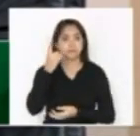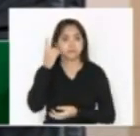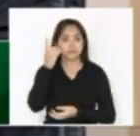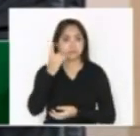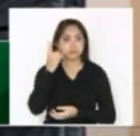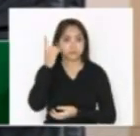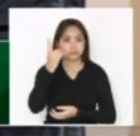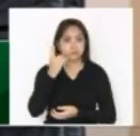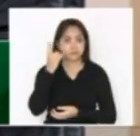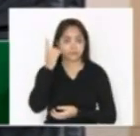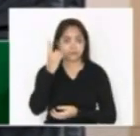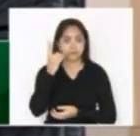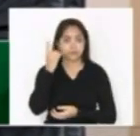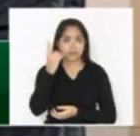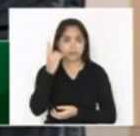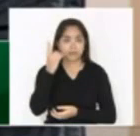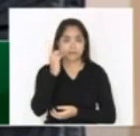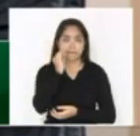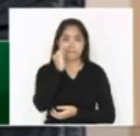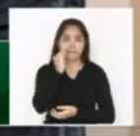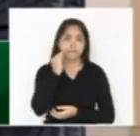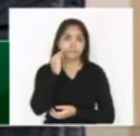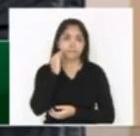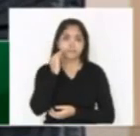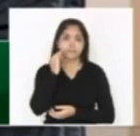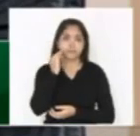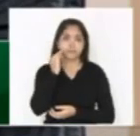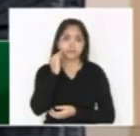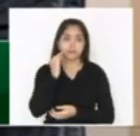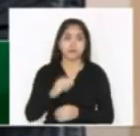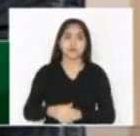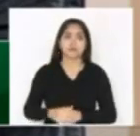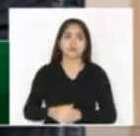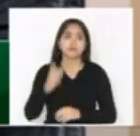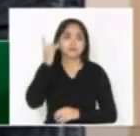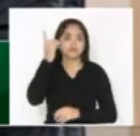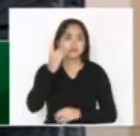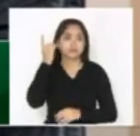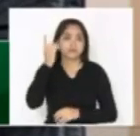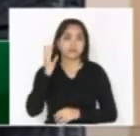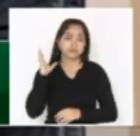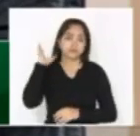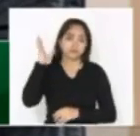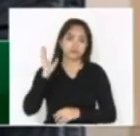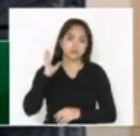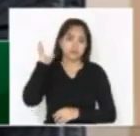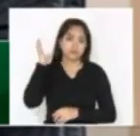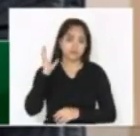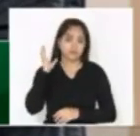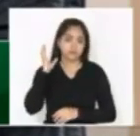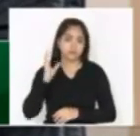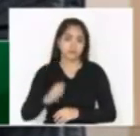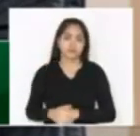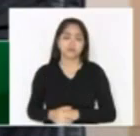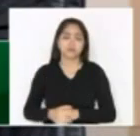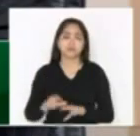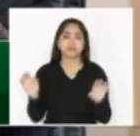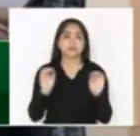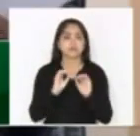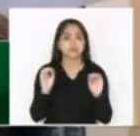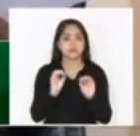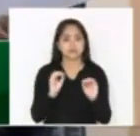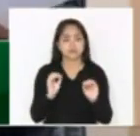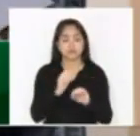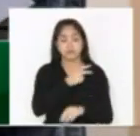senhor deputado Mário Marcondes e a senhora deputada Ana Paula Lima. Nada mais havendo, o senhor